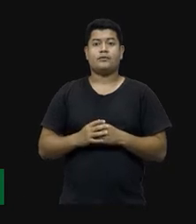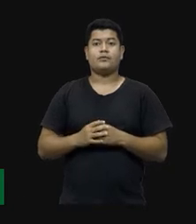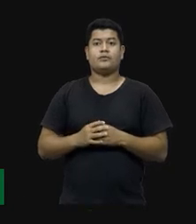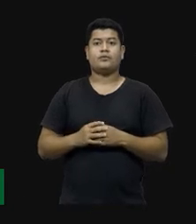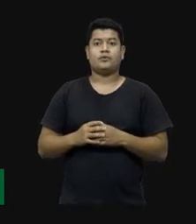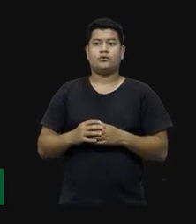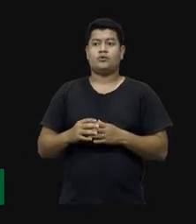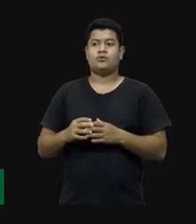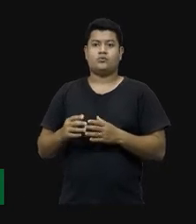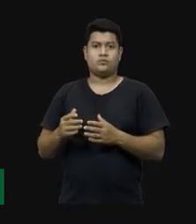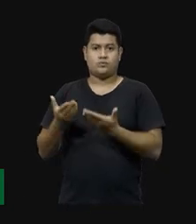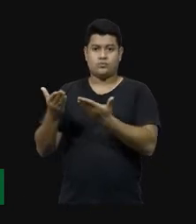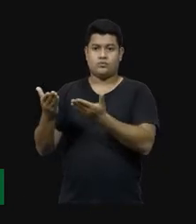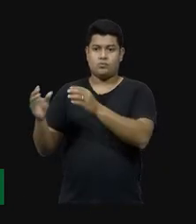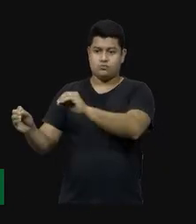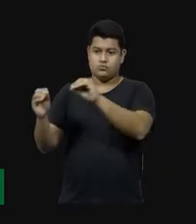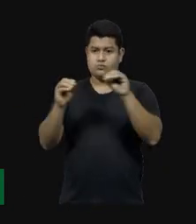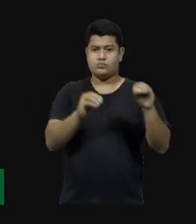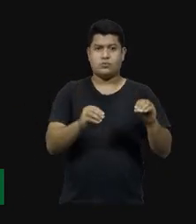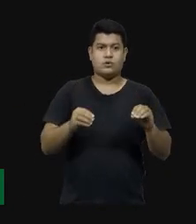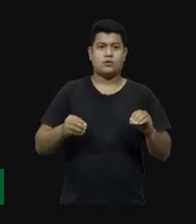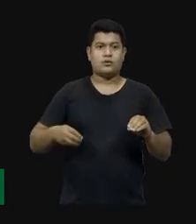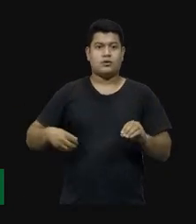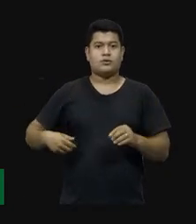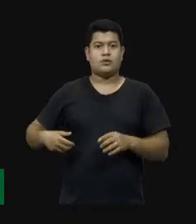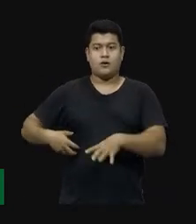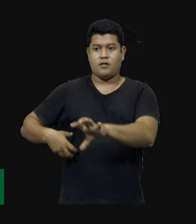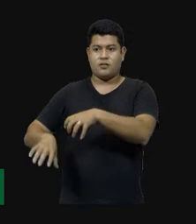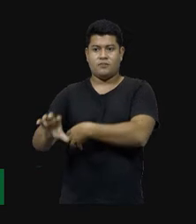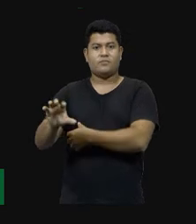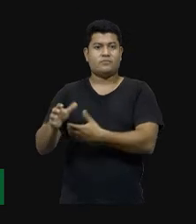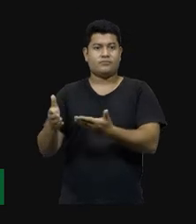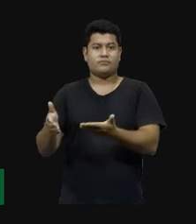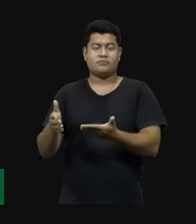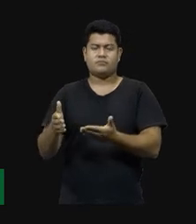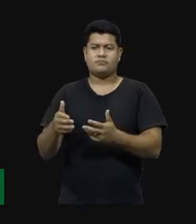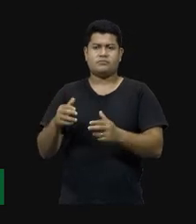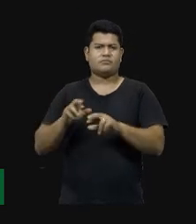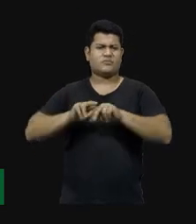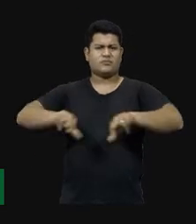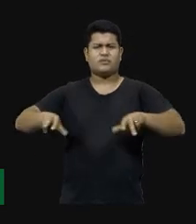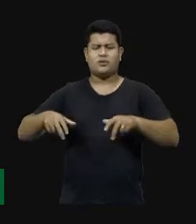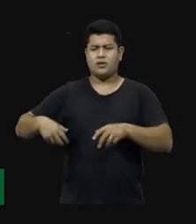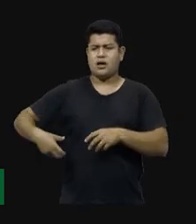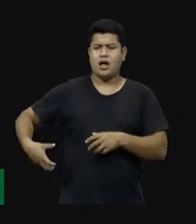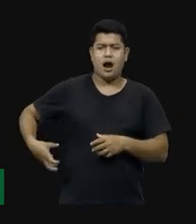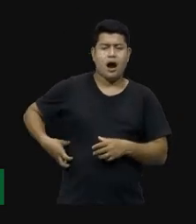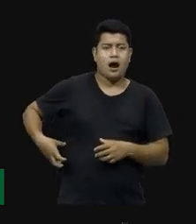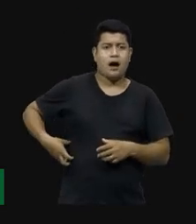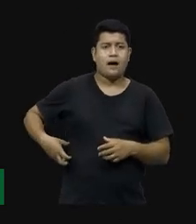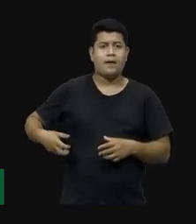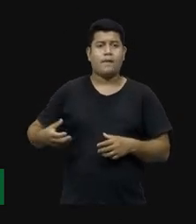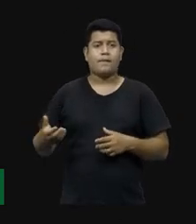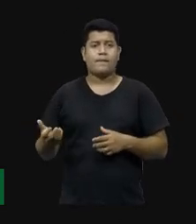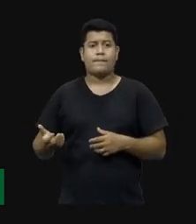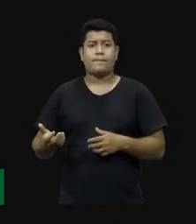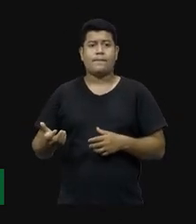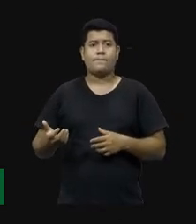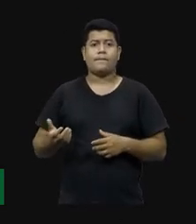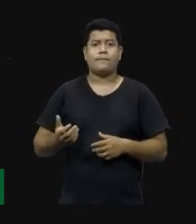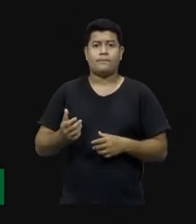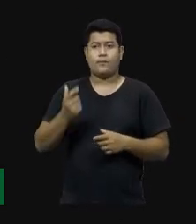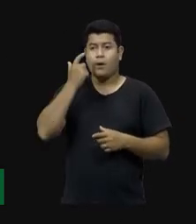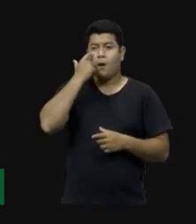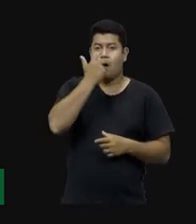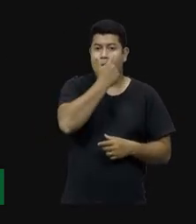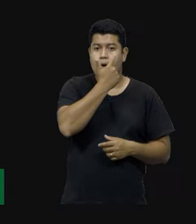captação de órgãos, quais sejam rins, deixa eu ver aqui, rins, globos